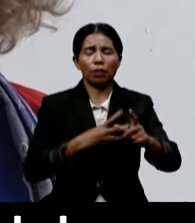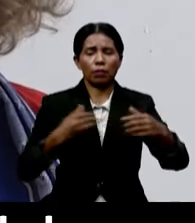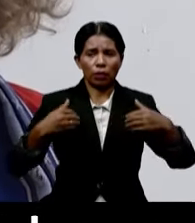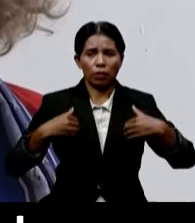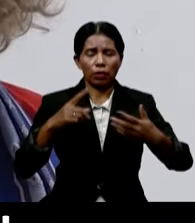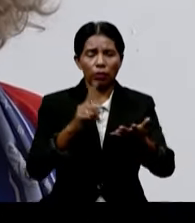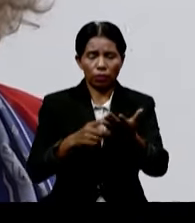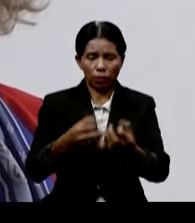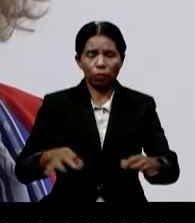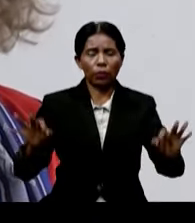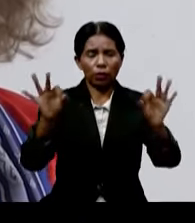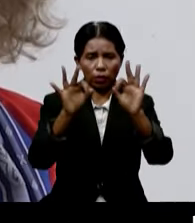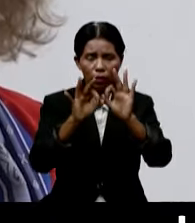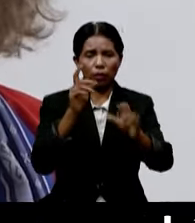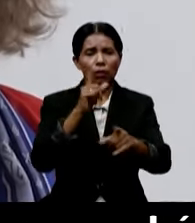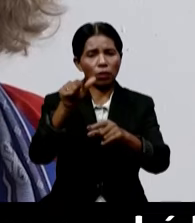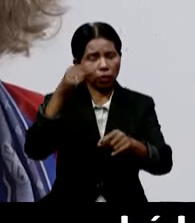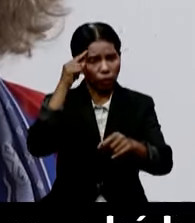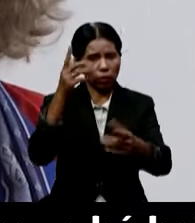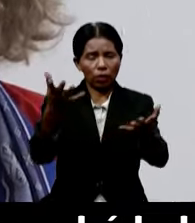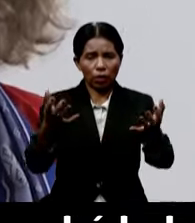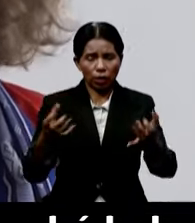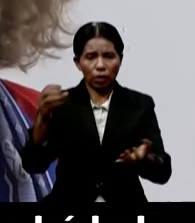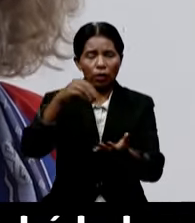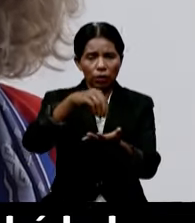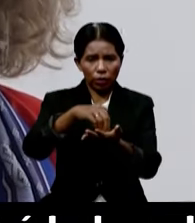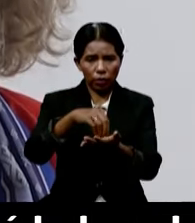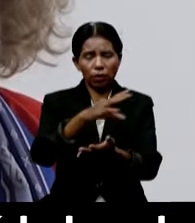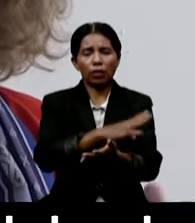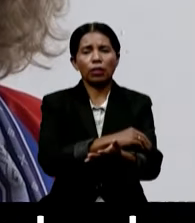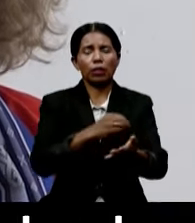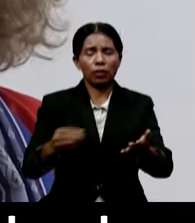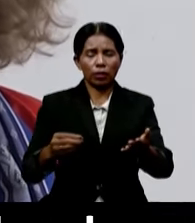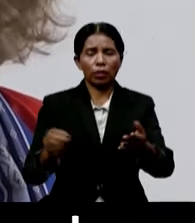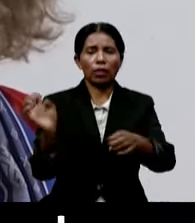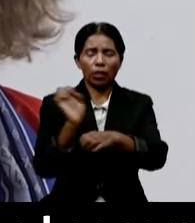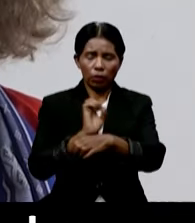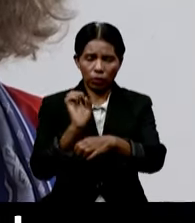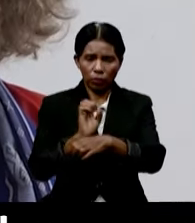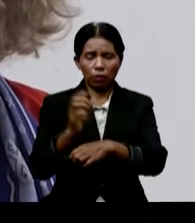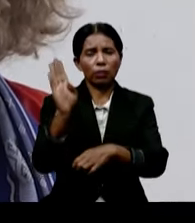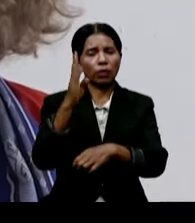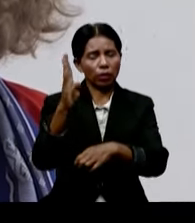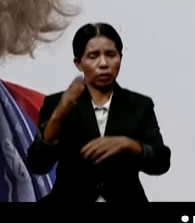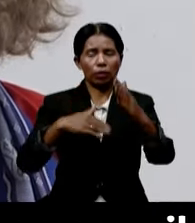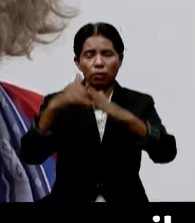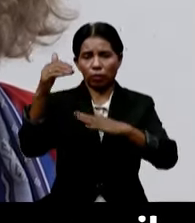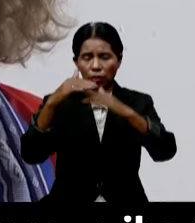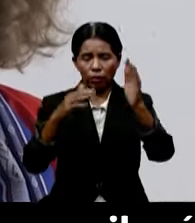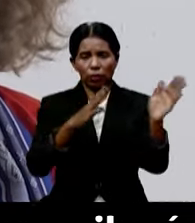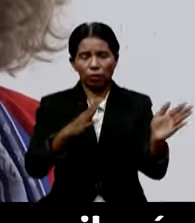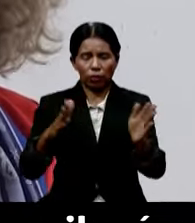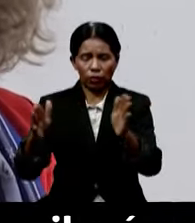discute prioridade balu, nebe governo hakarakhalo investimento, liu e a economia azul, infraestrutura, no mos